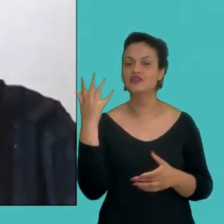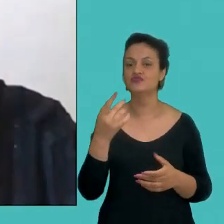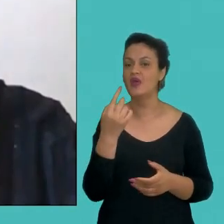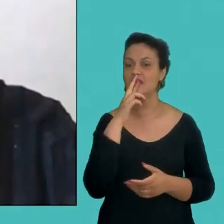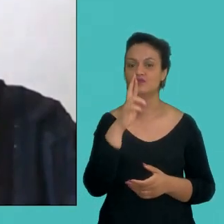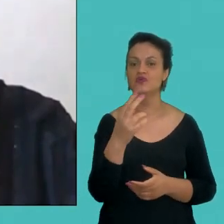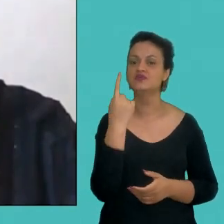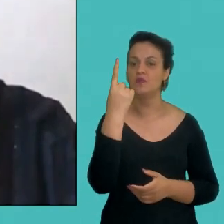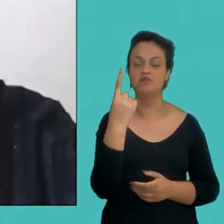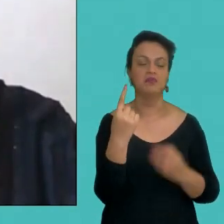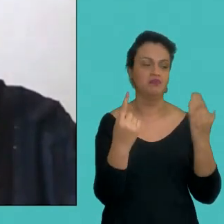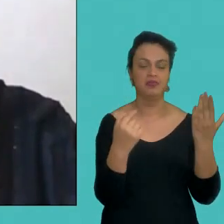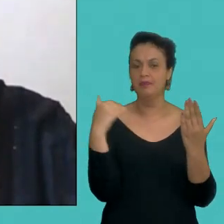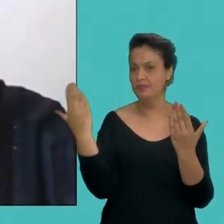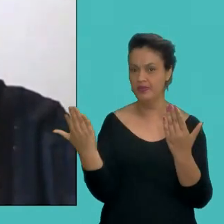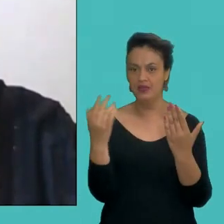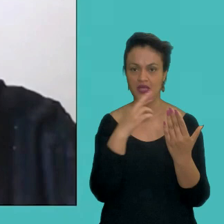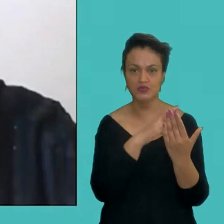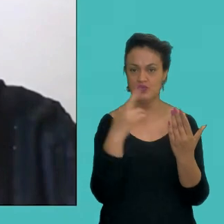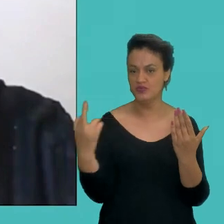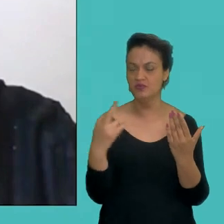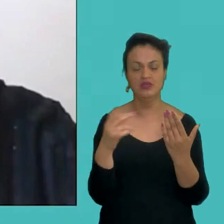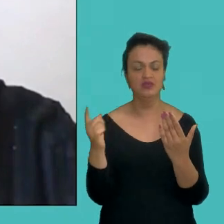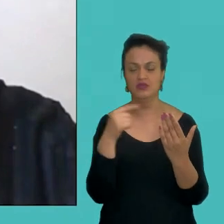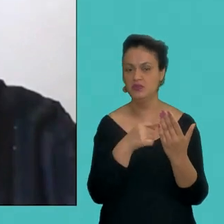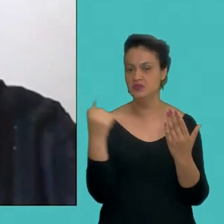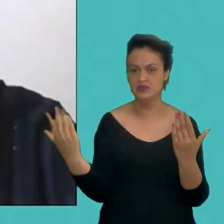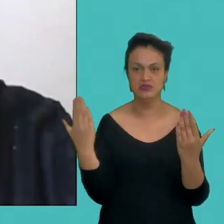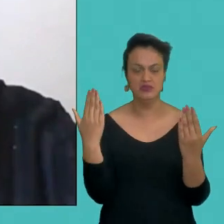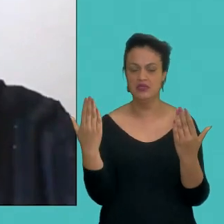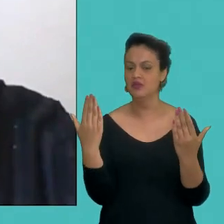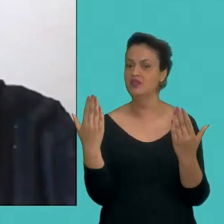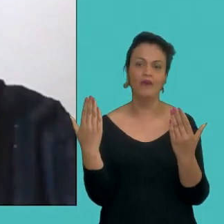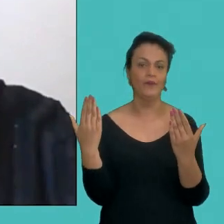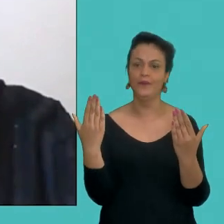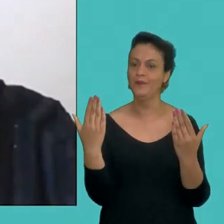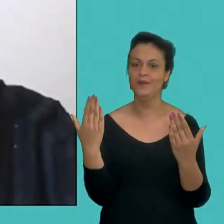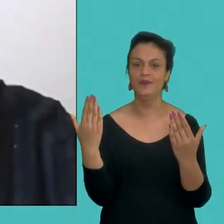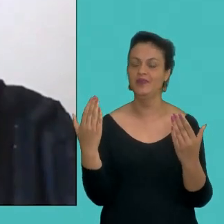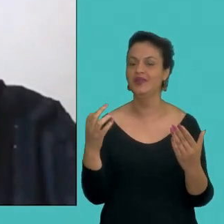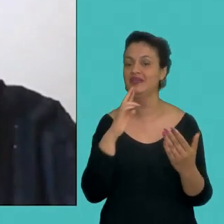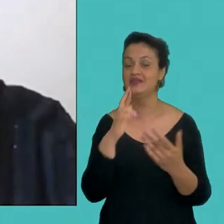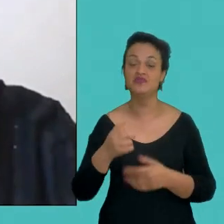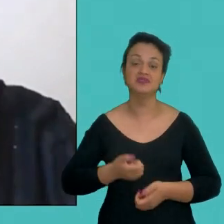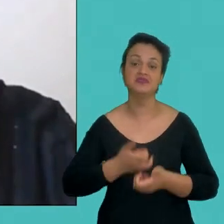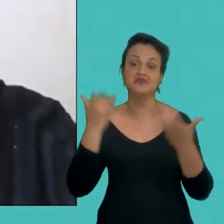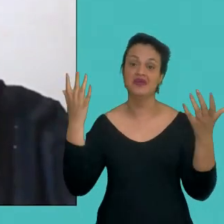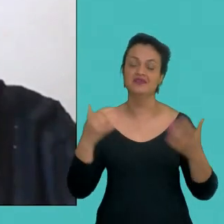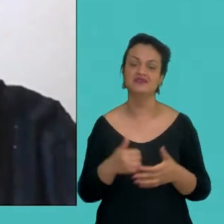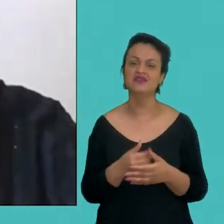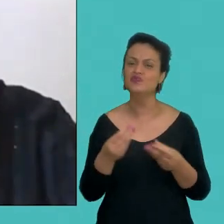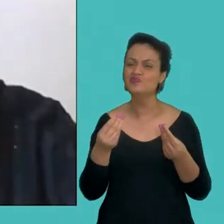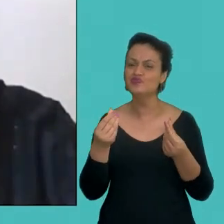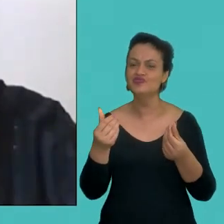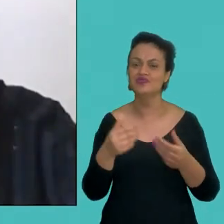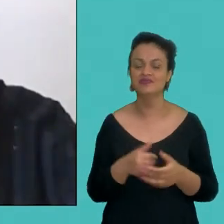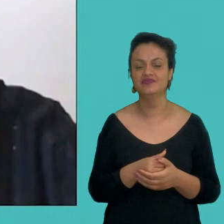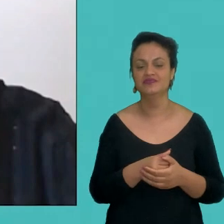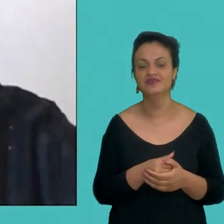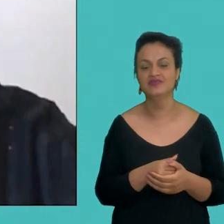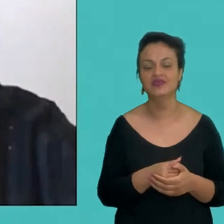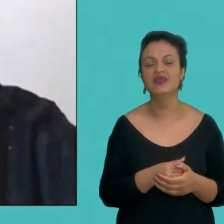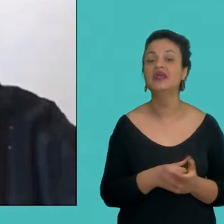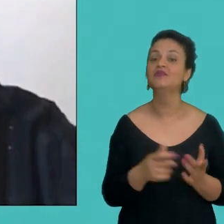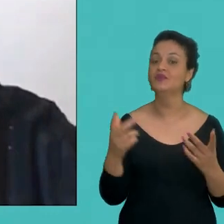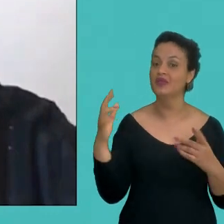E ele não é preto e branco, ele não é quente e frio, ele não é ligado e desligado, ele é